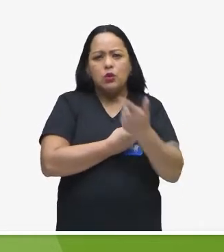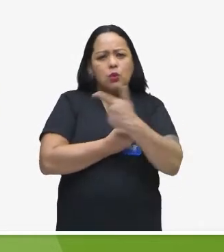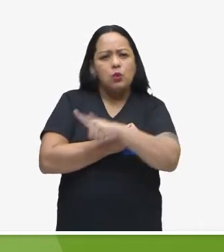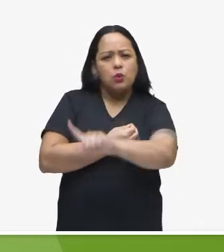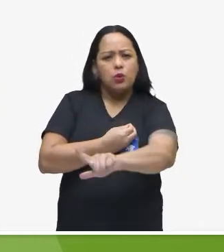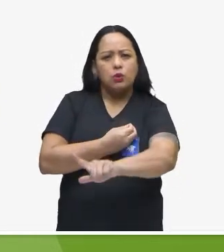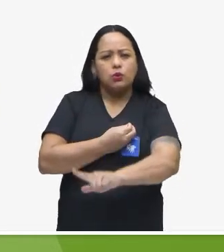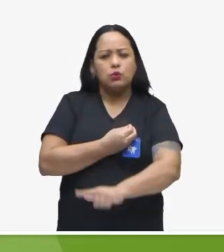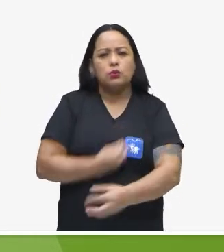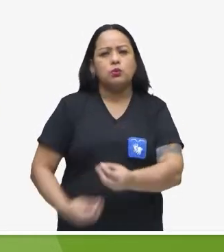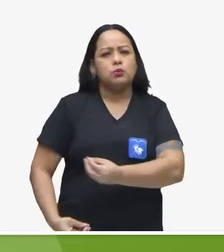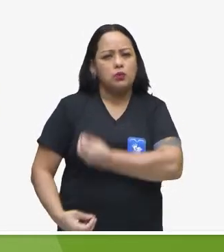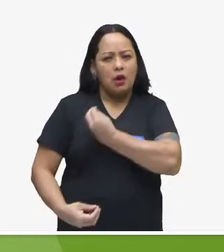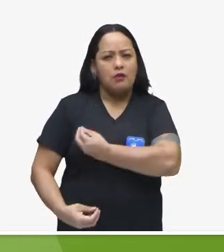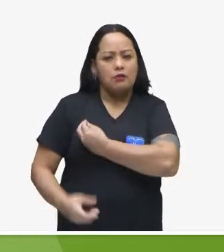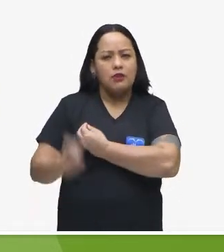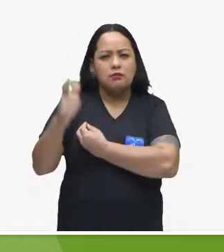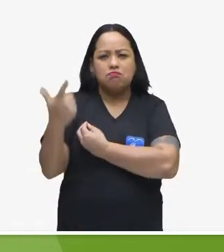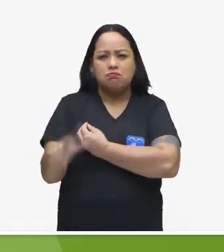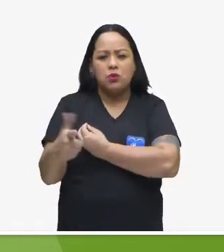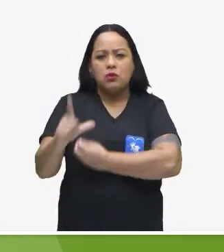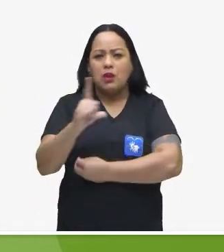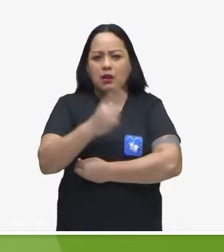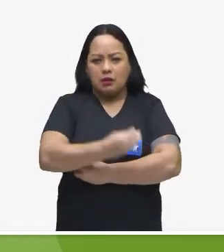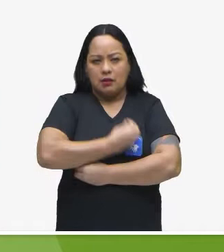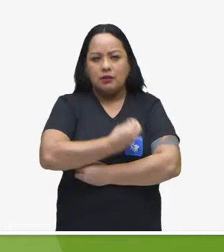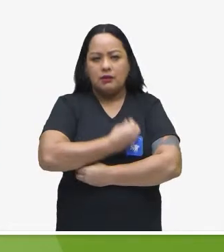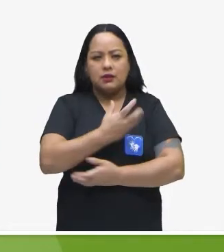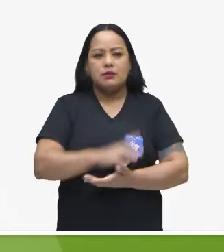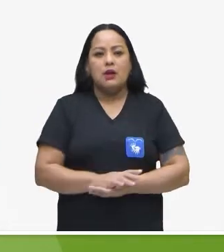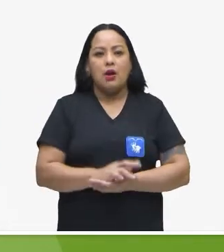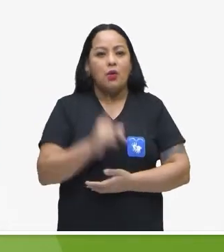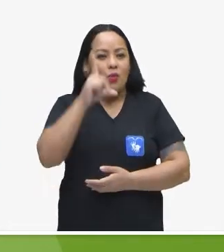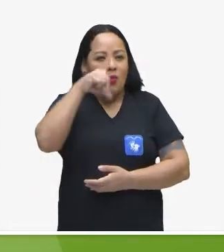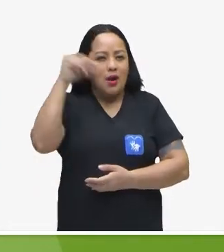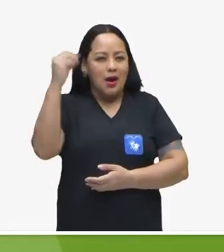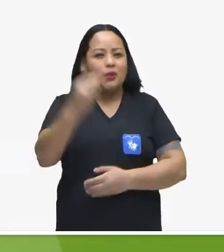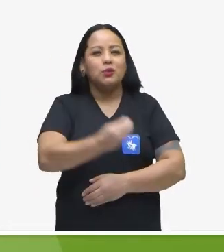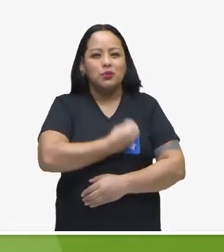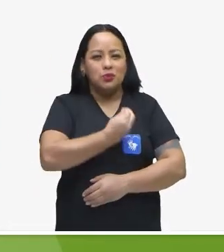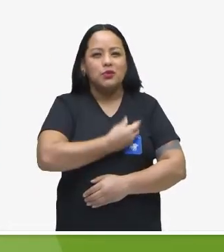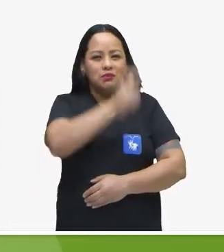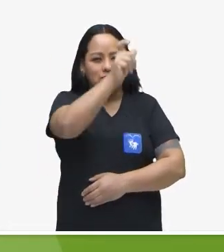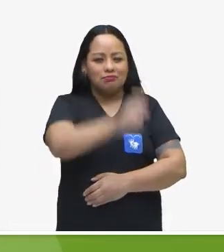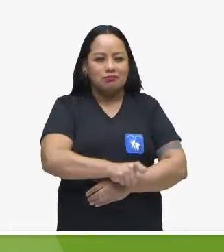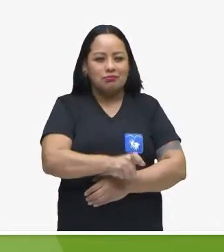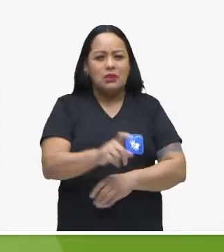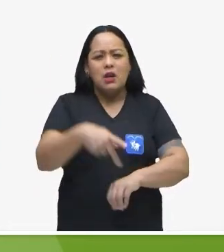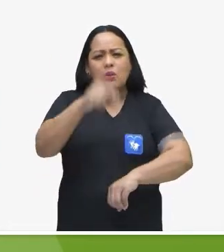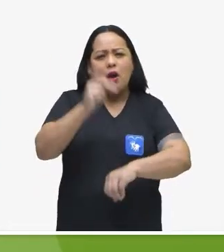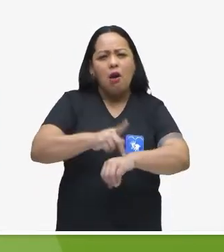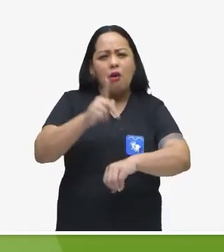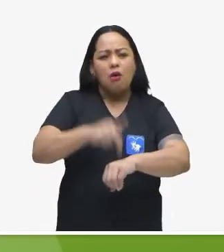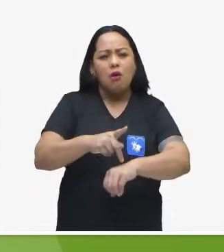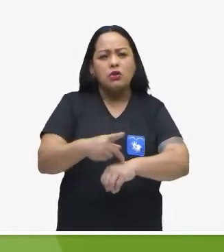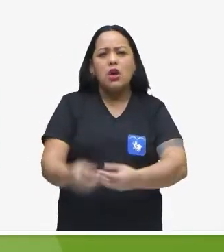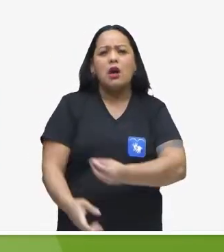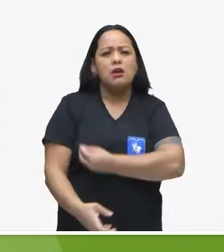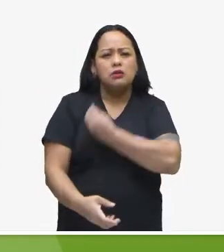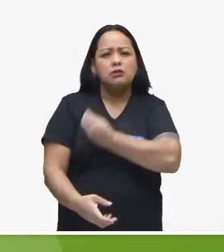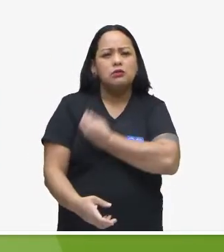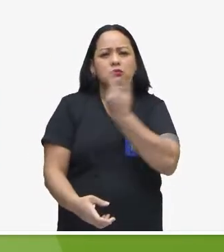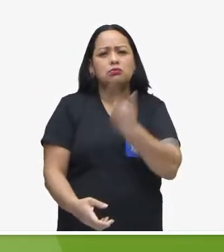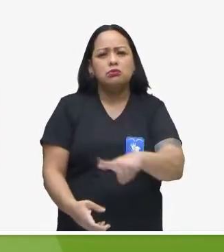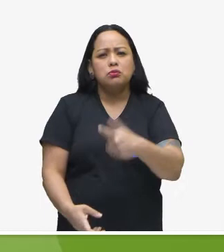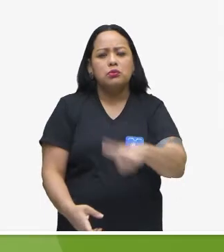gente tem o gatinho representando um ser vivo e uma rocha representando um ser que não é vivo, né?